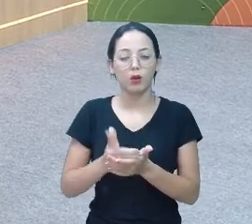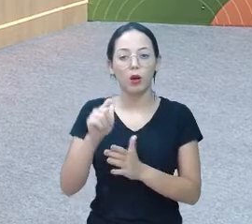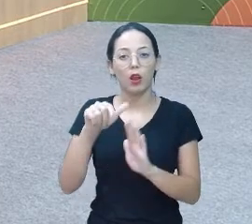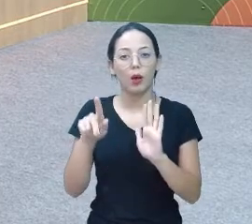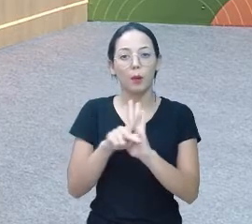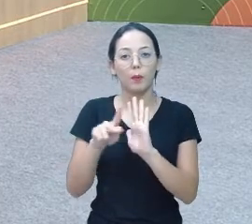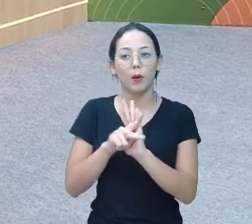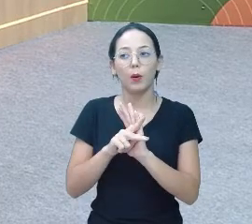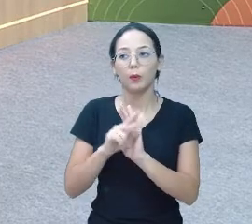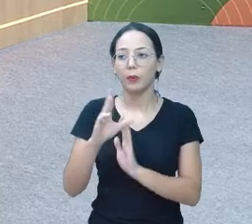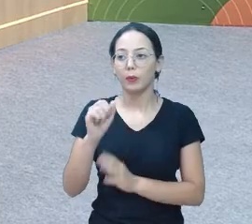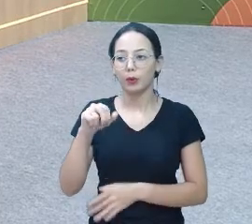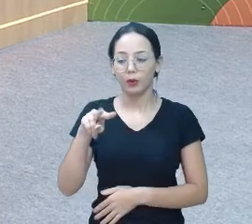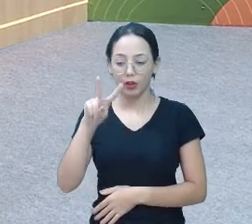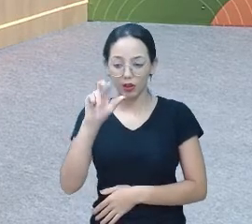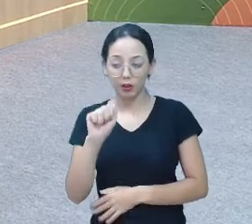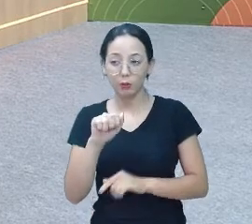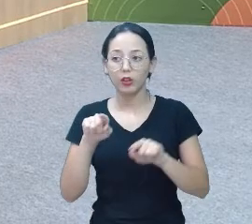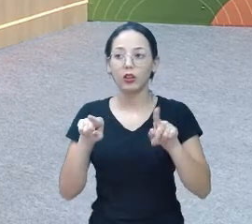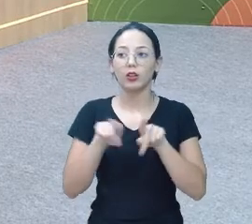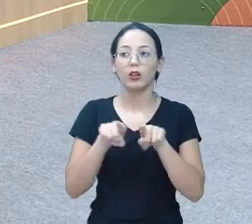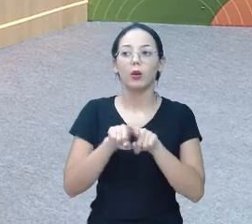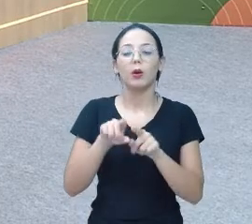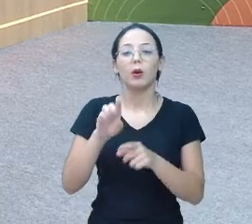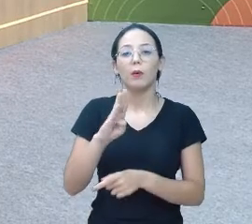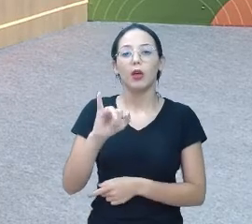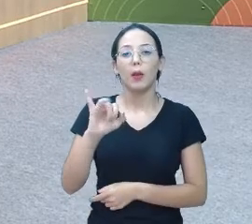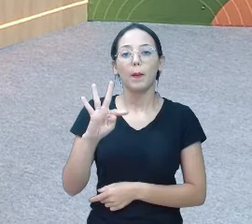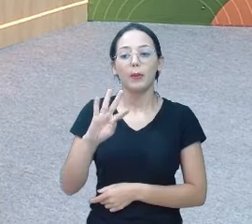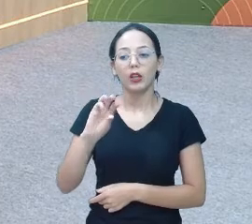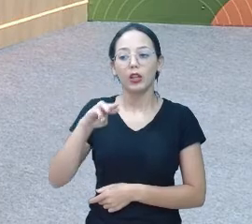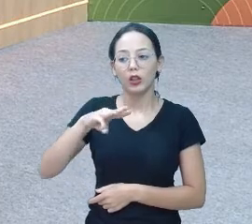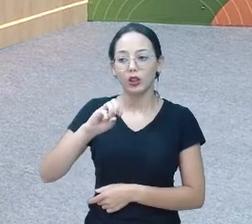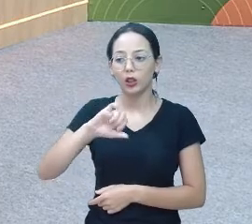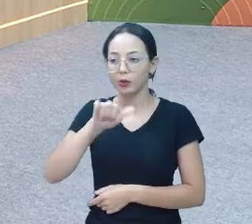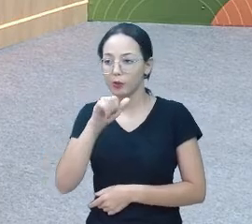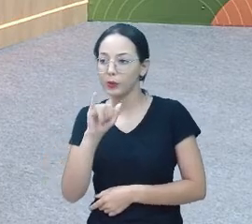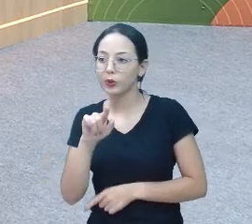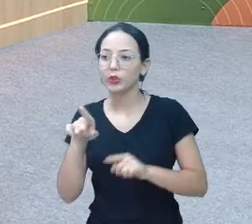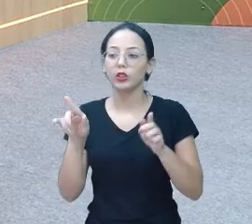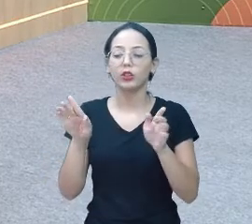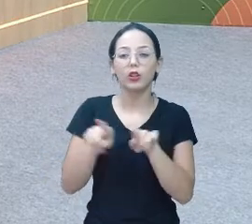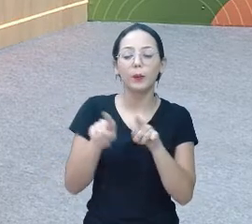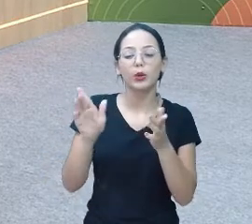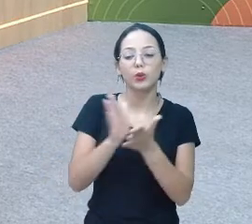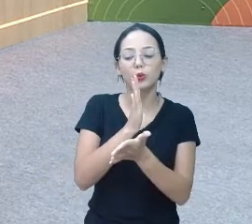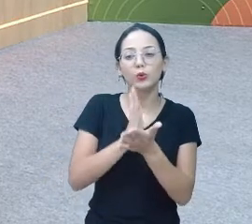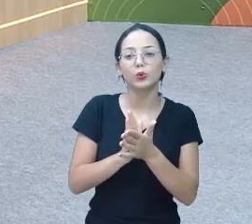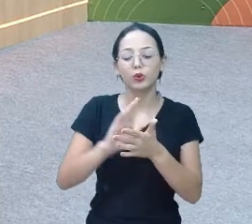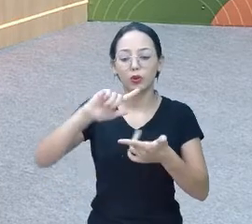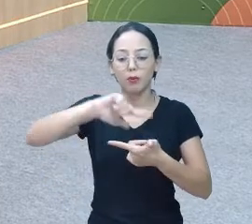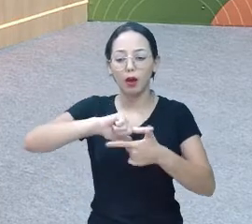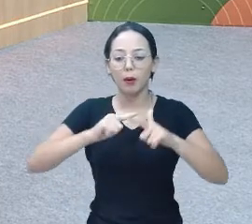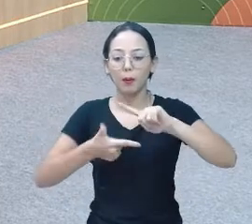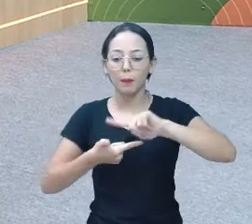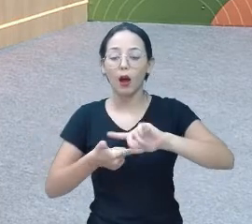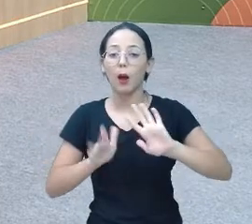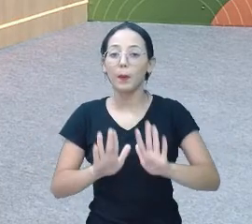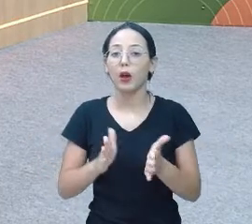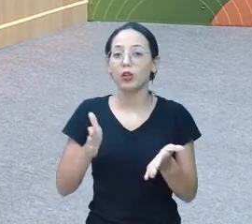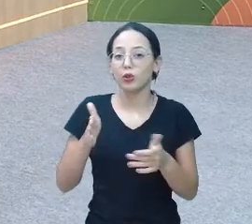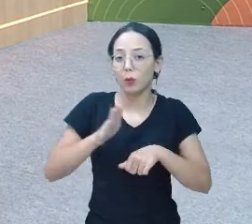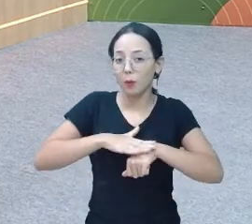e o avatar é do Bitmoji, tá certo? Usaremos também alguns elementos de construção geométrica, mas no momento